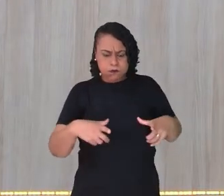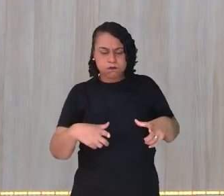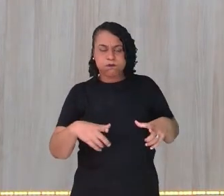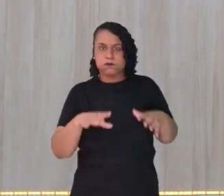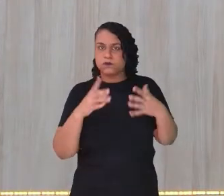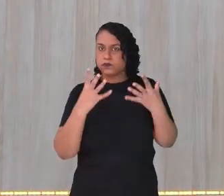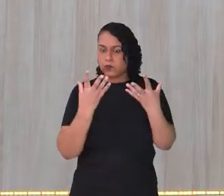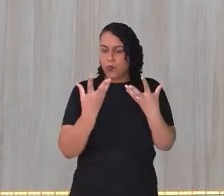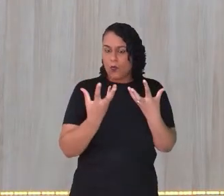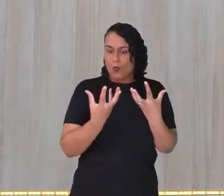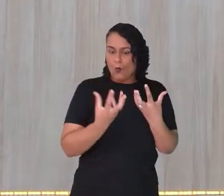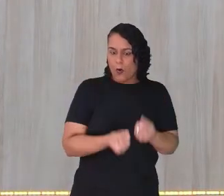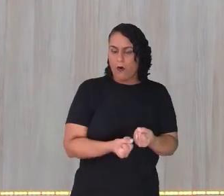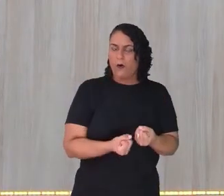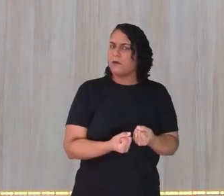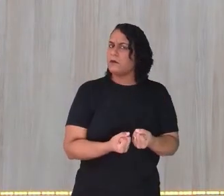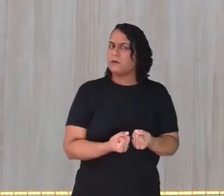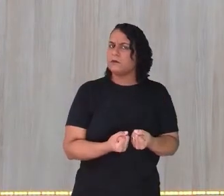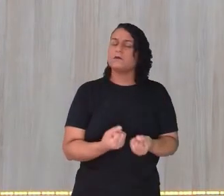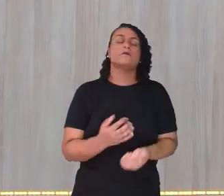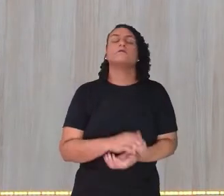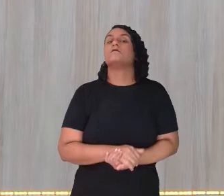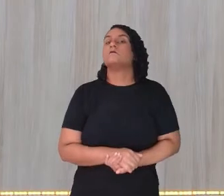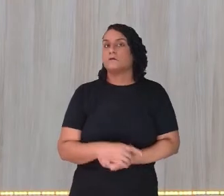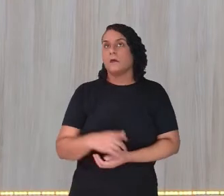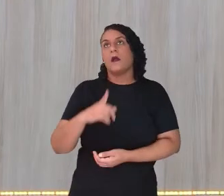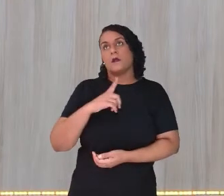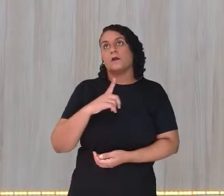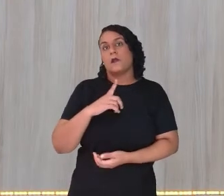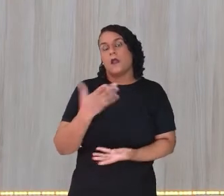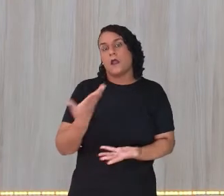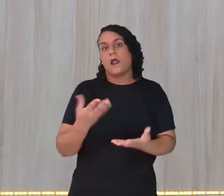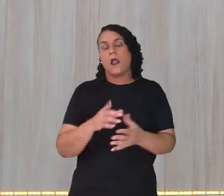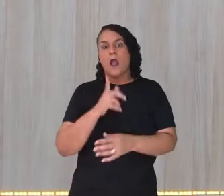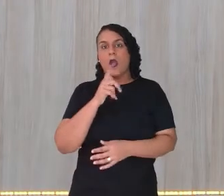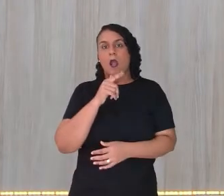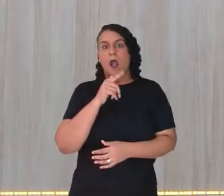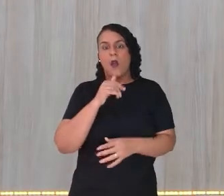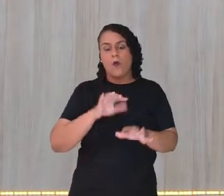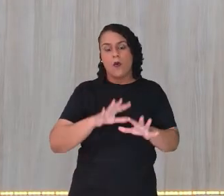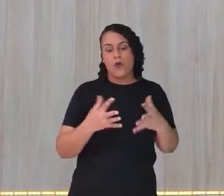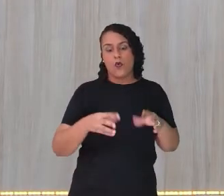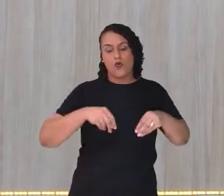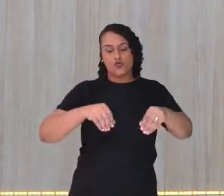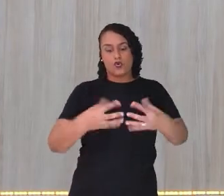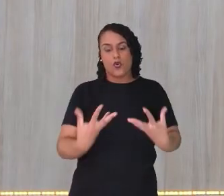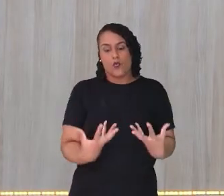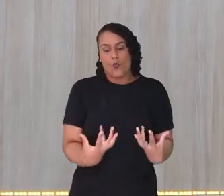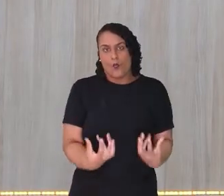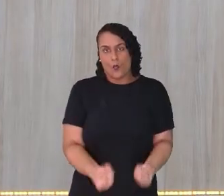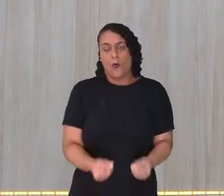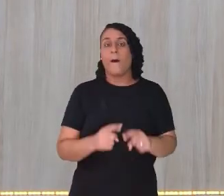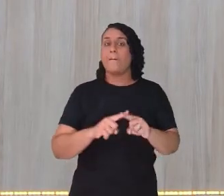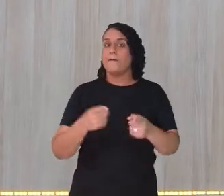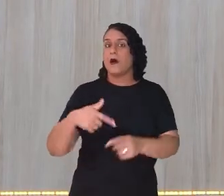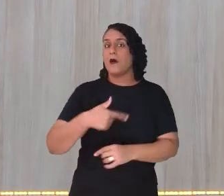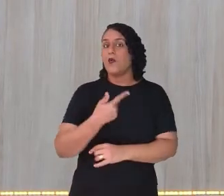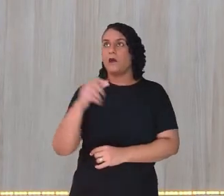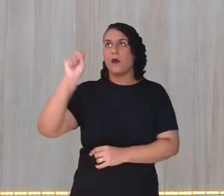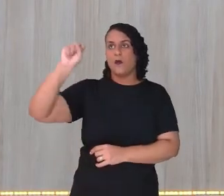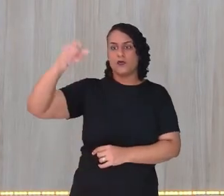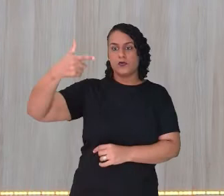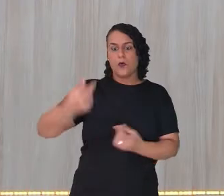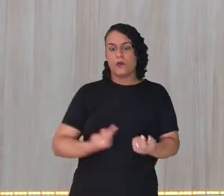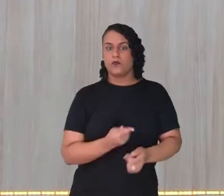logo. E para onde foi a água? Uma parte pode ter se infiltrado, mas outra parte evaporou. E assim diz